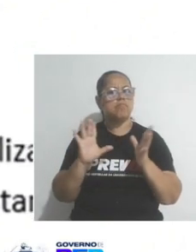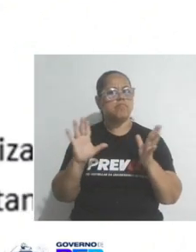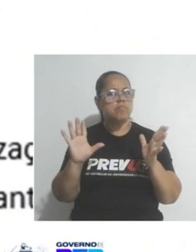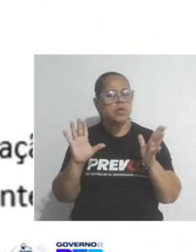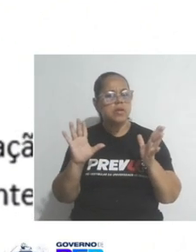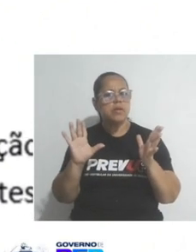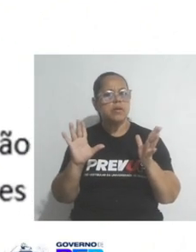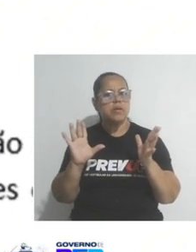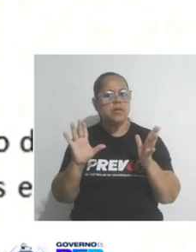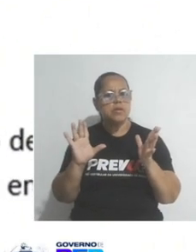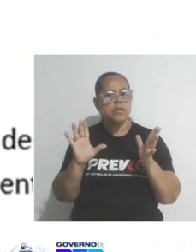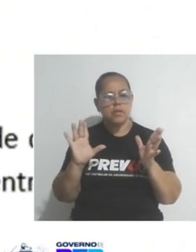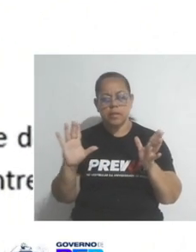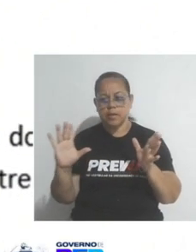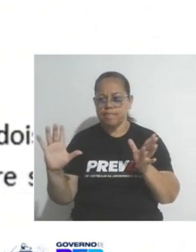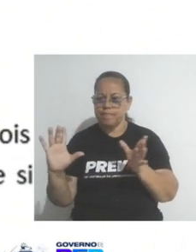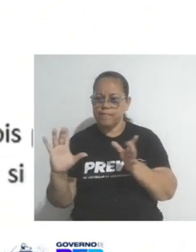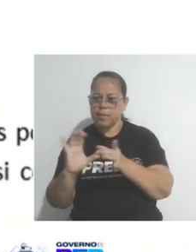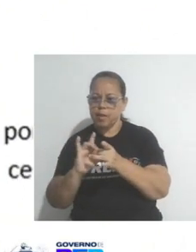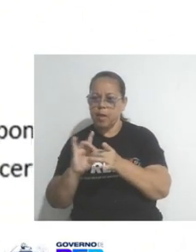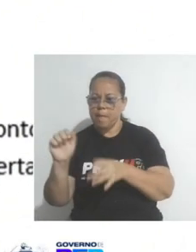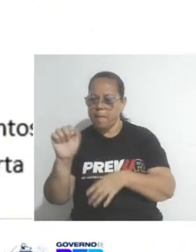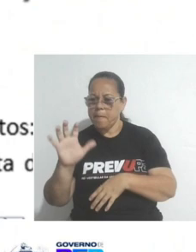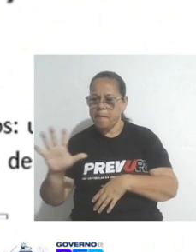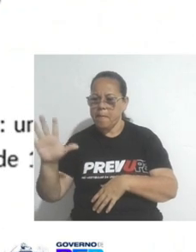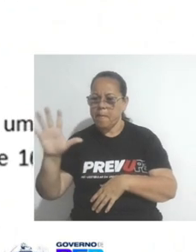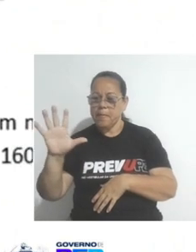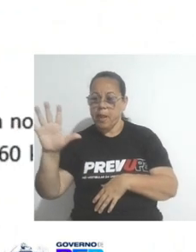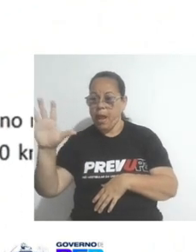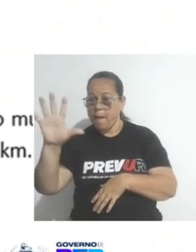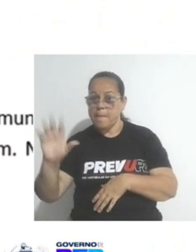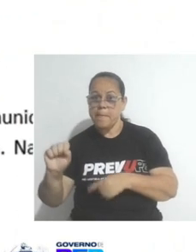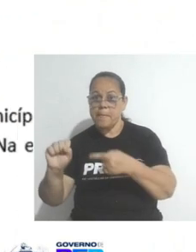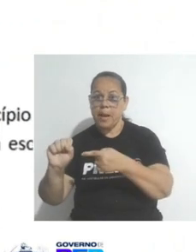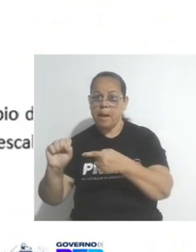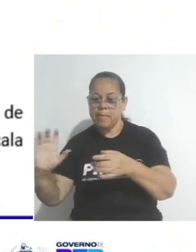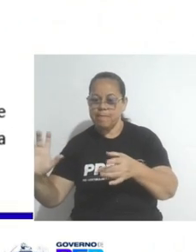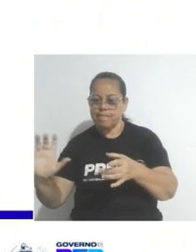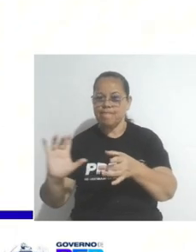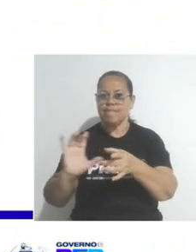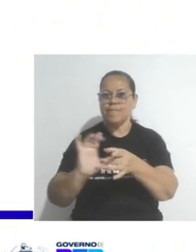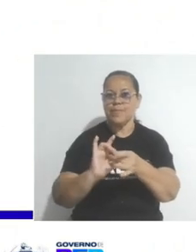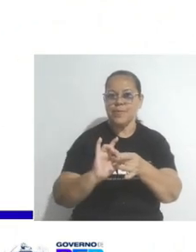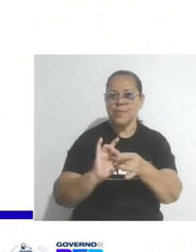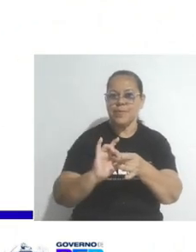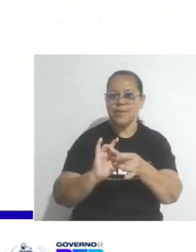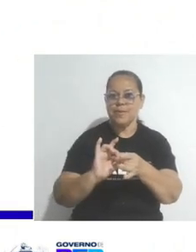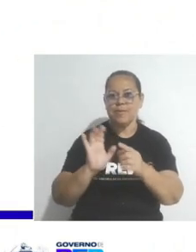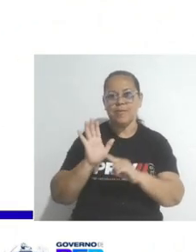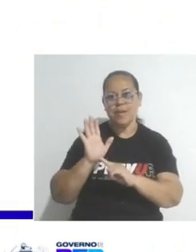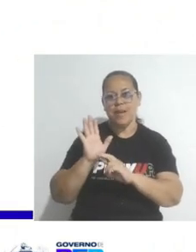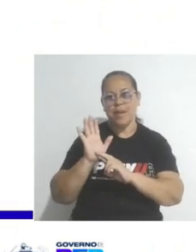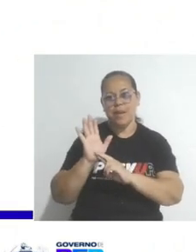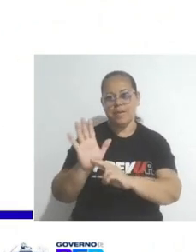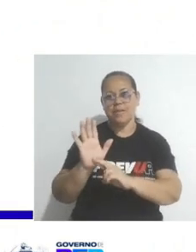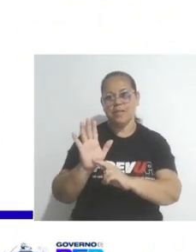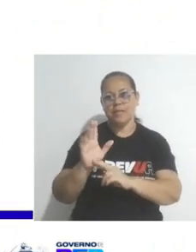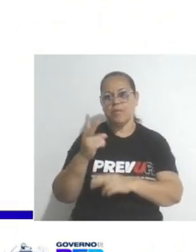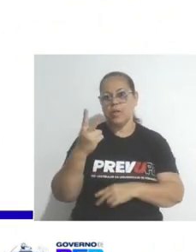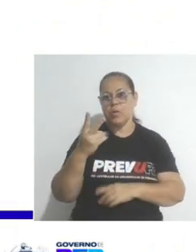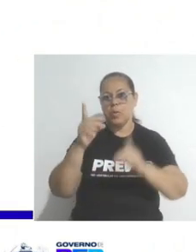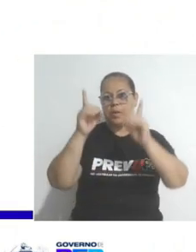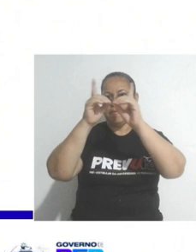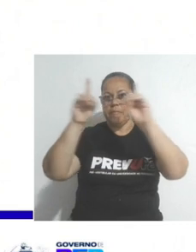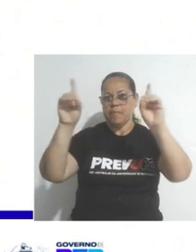o mapa que é uma representação do real em 2D em duas